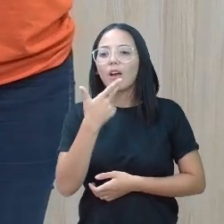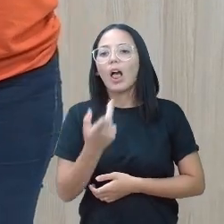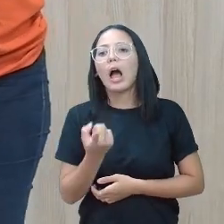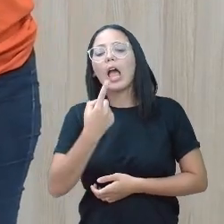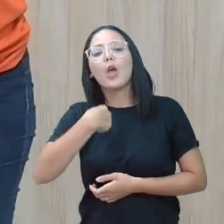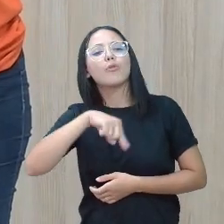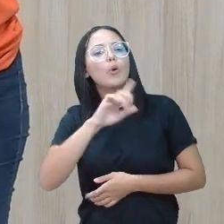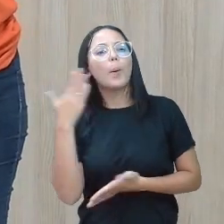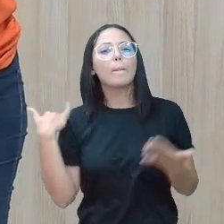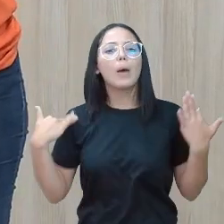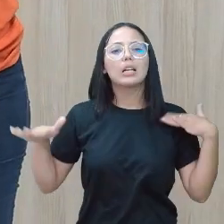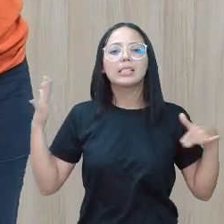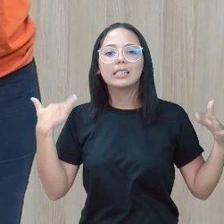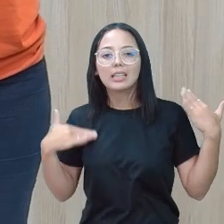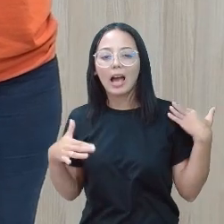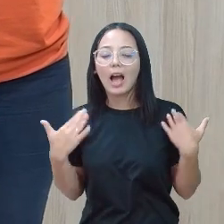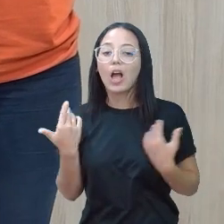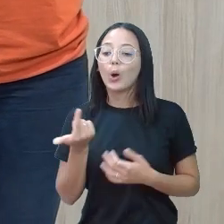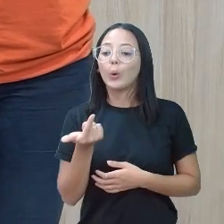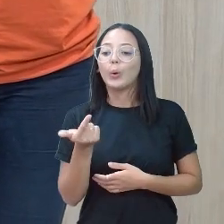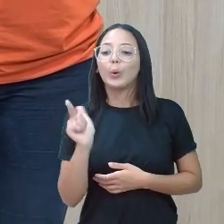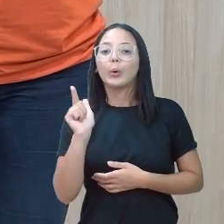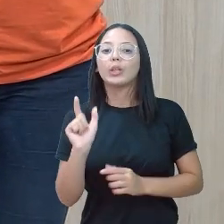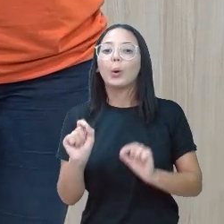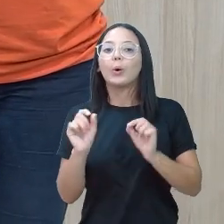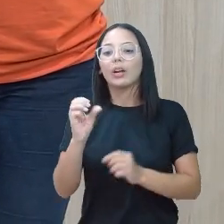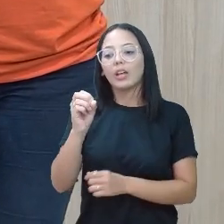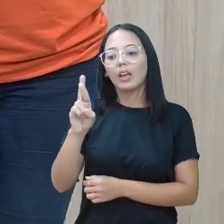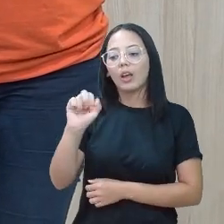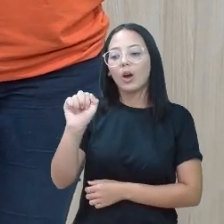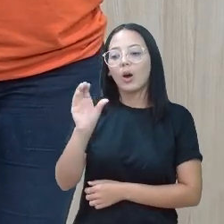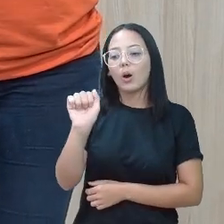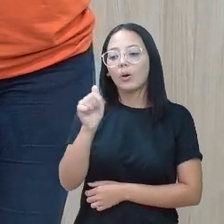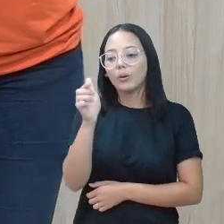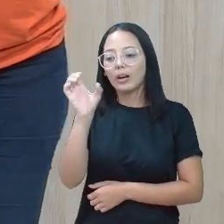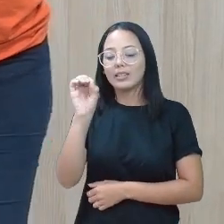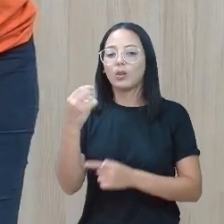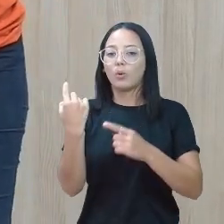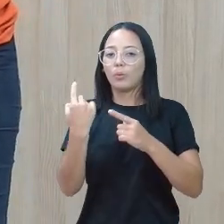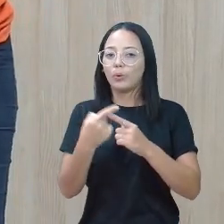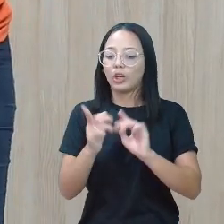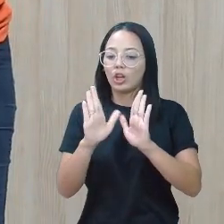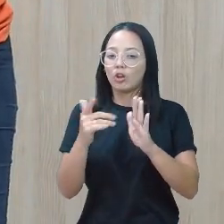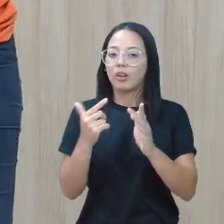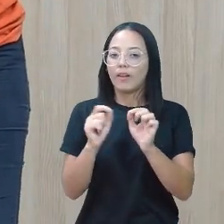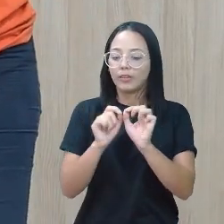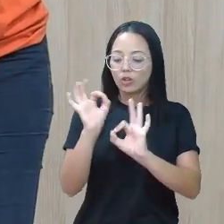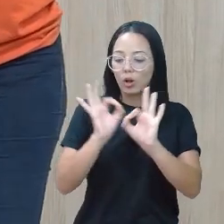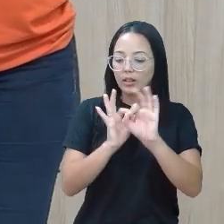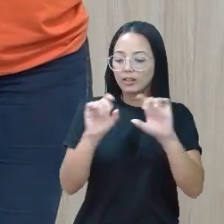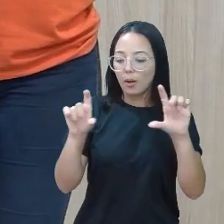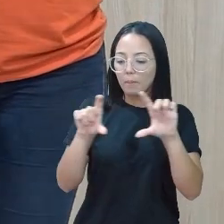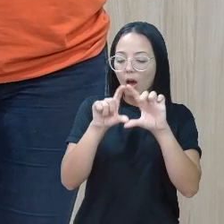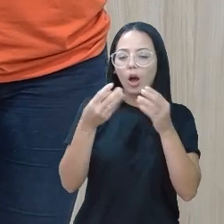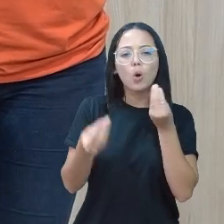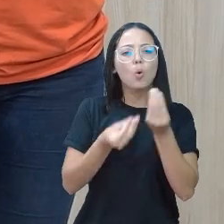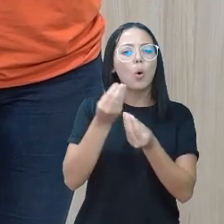vou passear, isso daí já é uma oração. Eu já construí uma oração. E como foi que